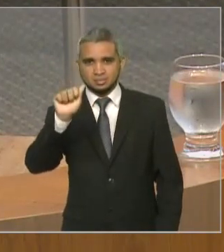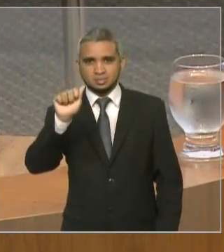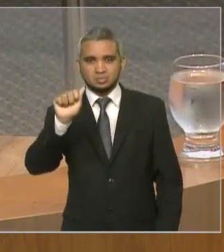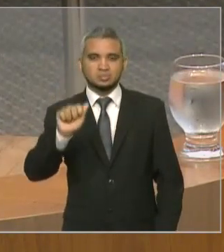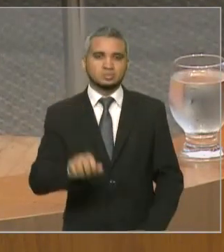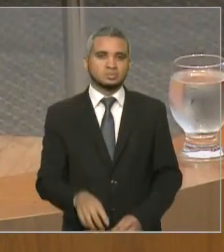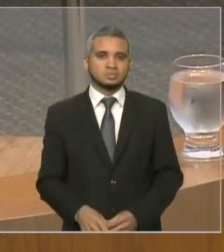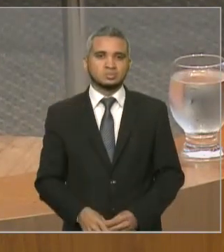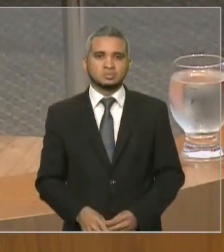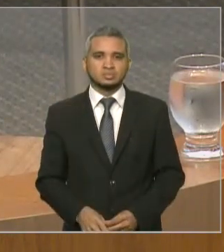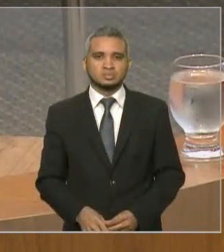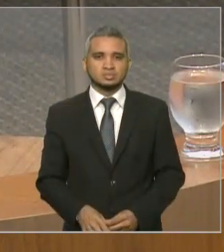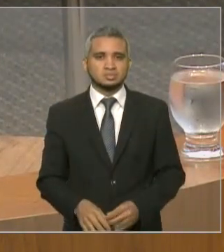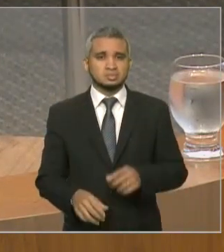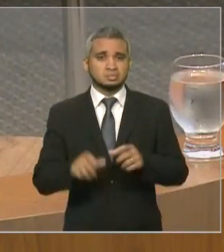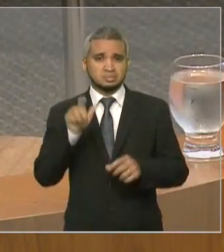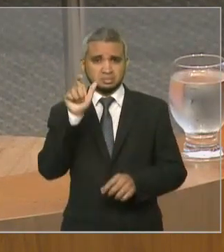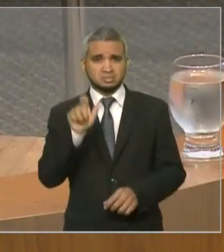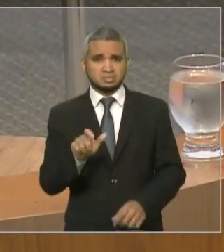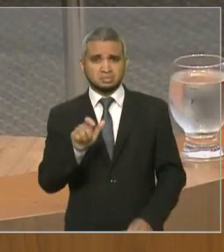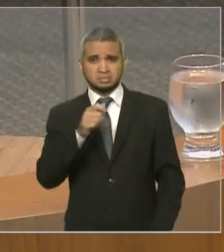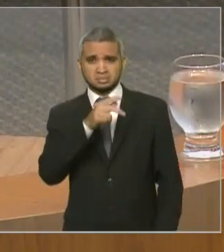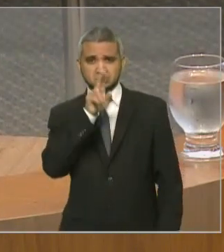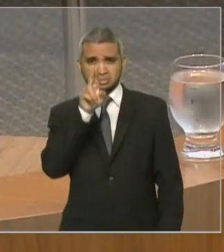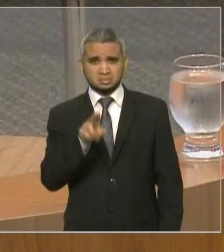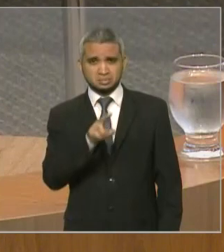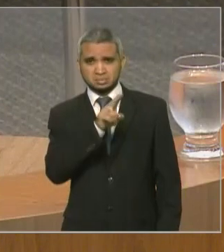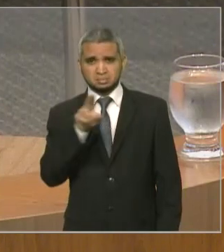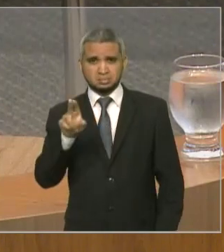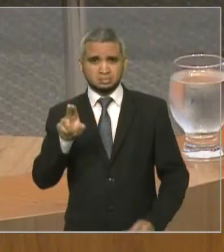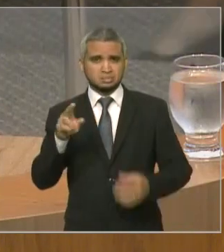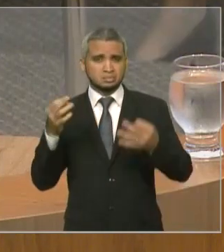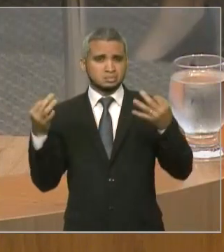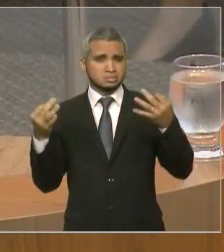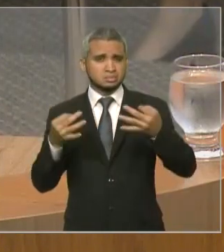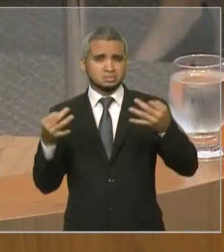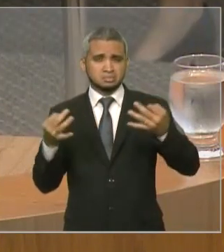o maior orador sacro da língua portuguesa.